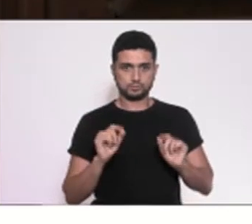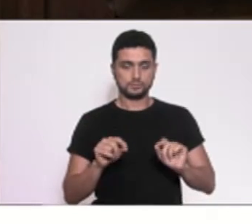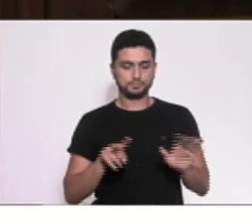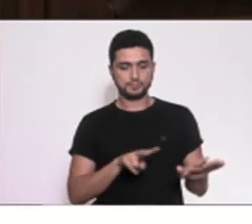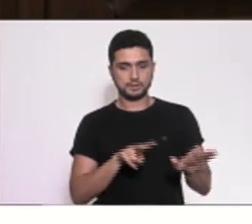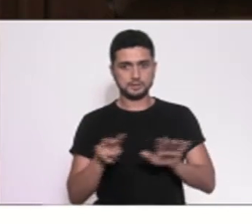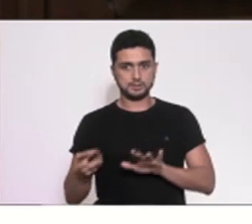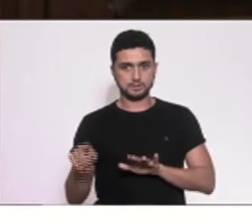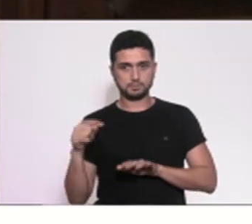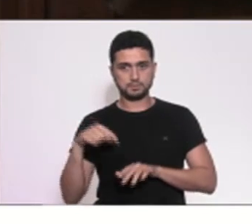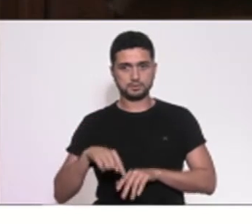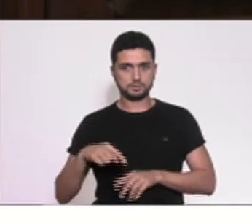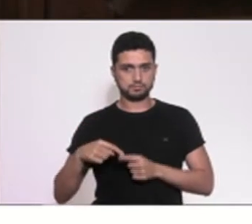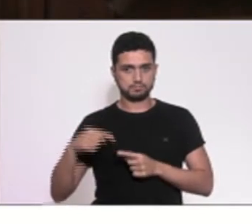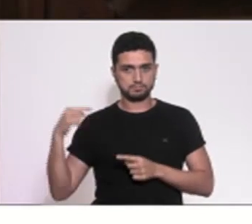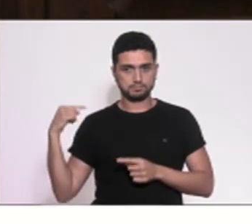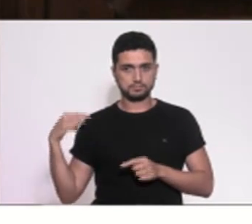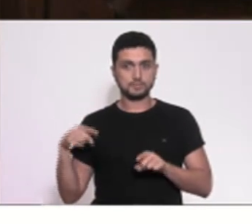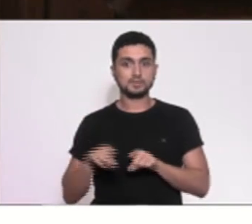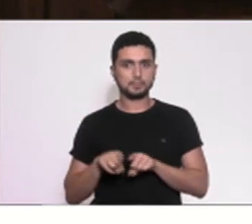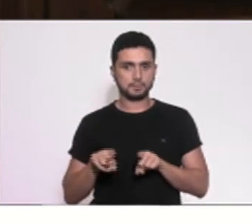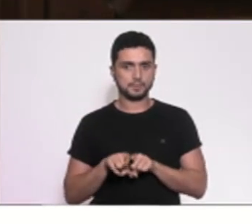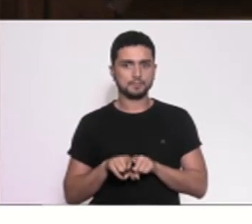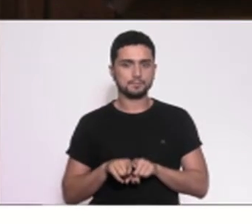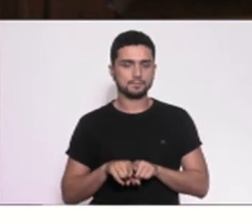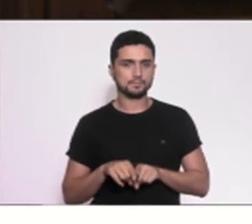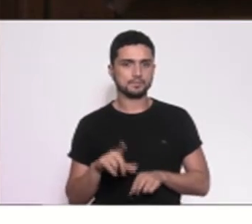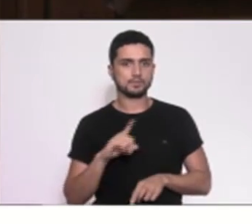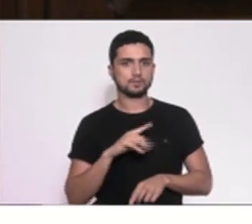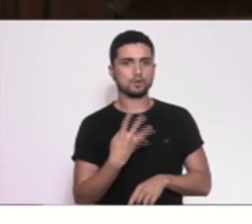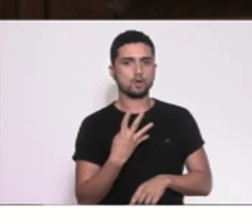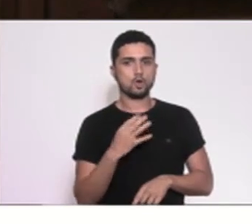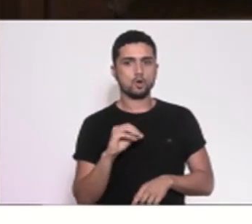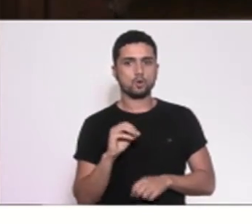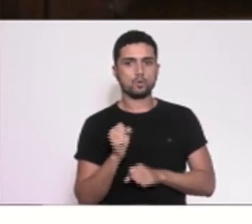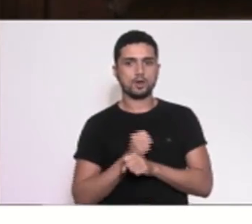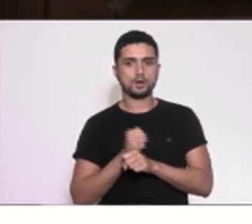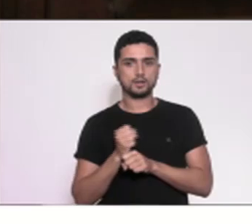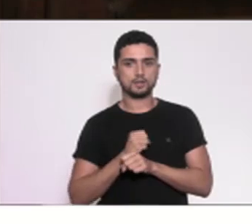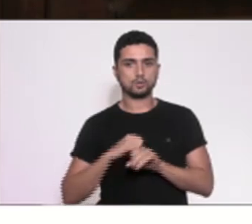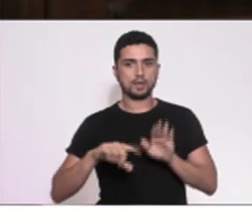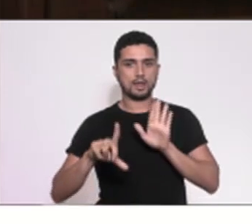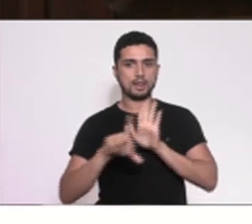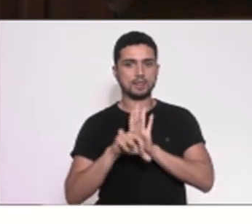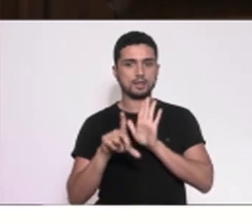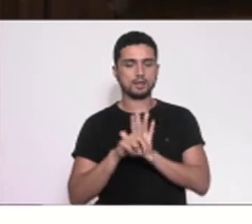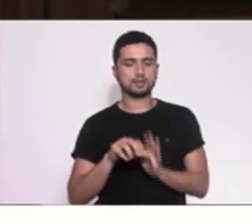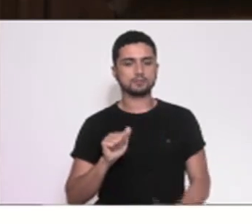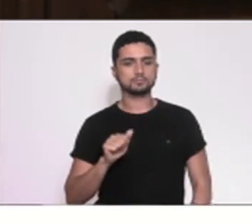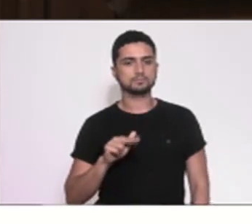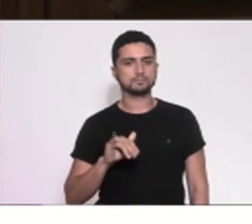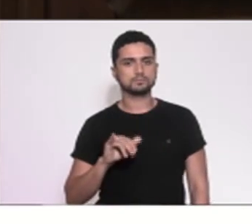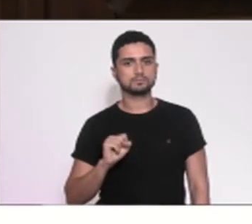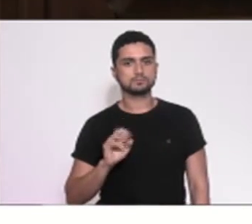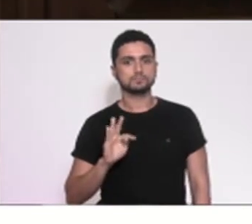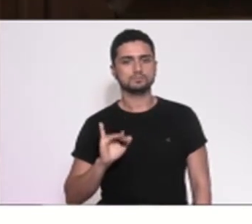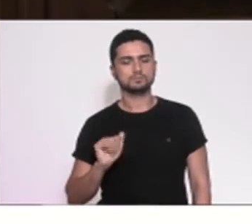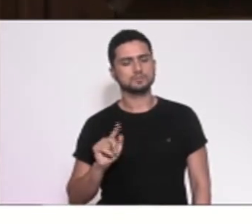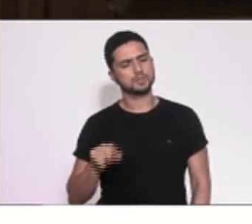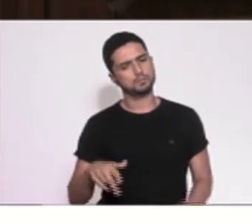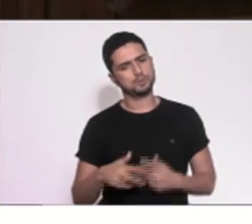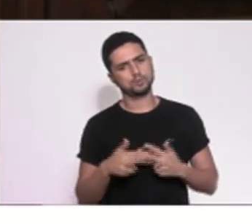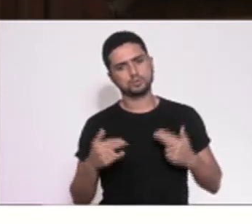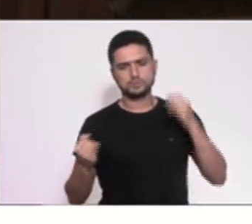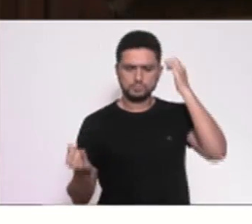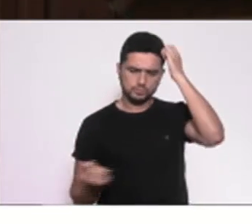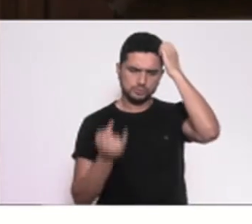a gente também aí teve os 40 anos da lei de anistia, algo que é fundamental no momento em